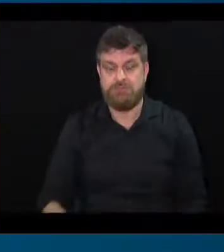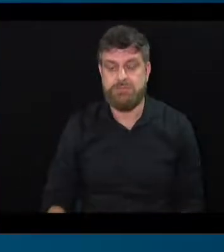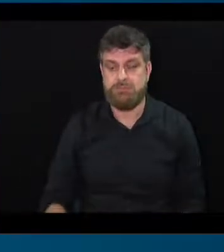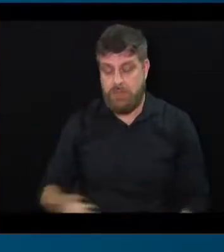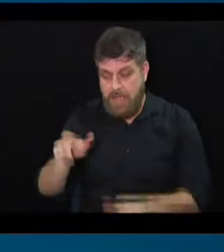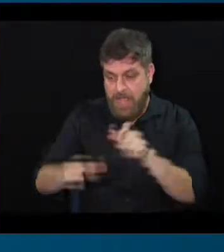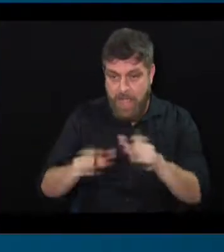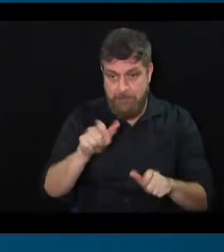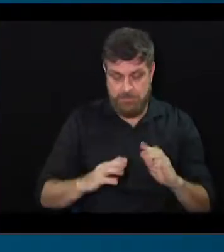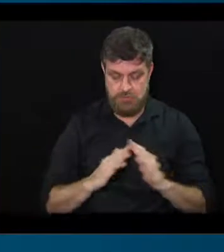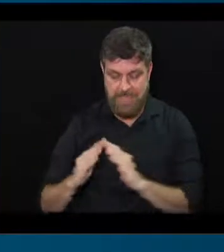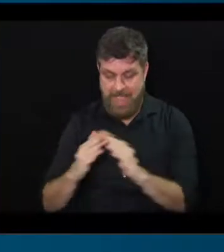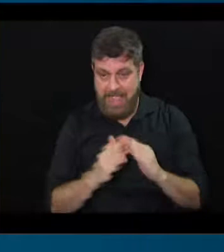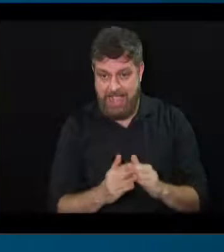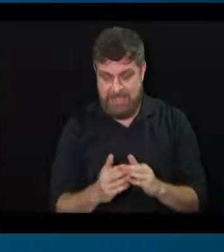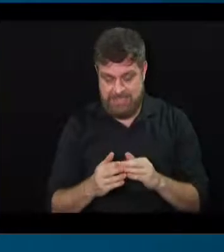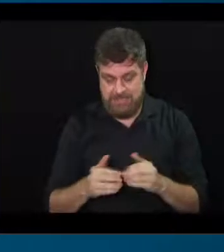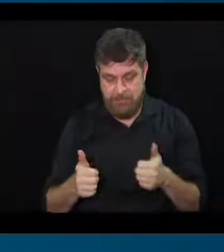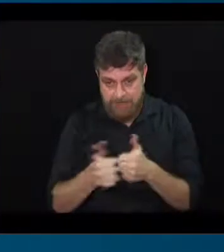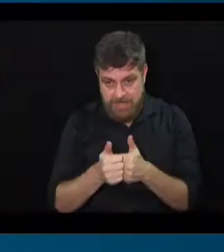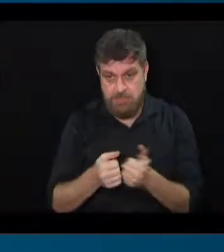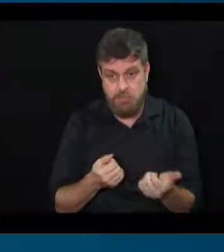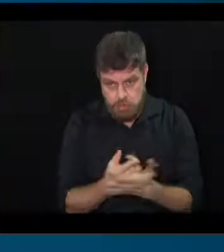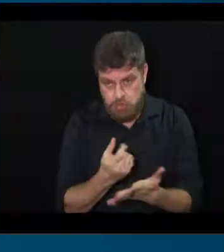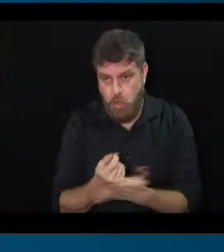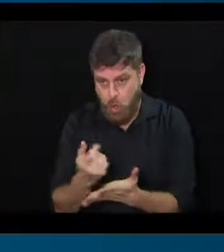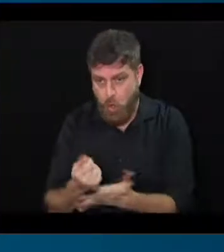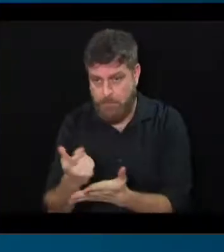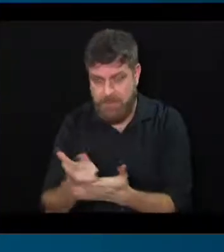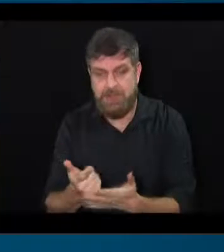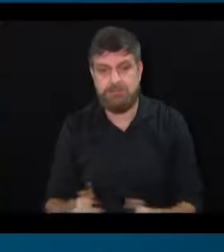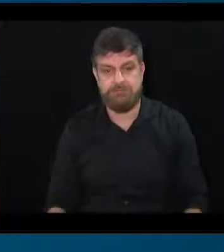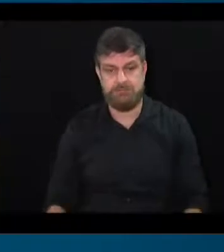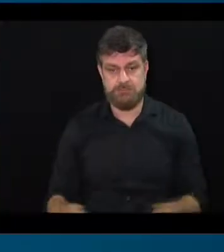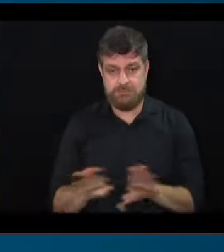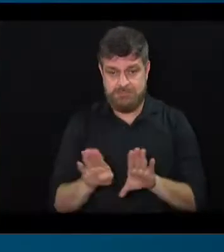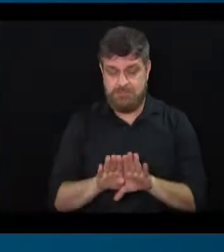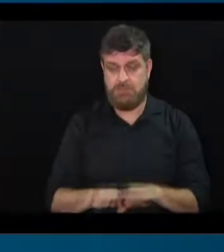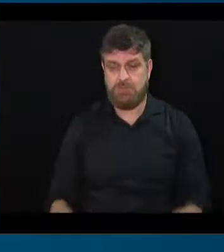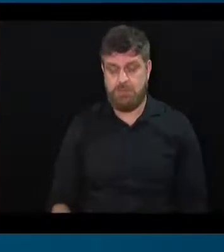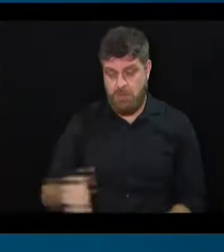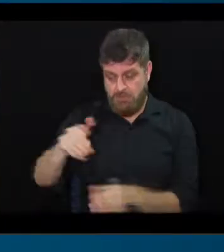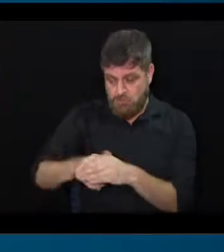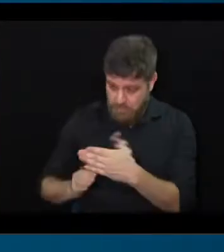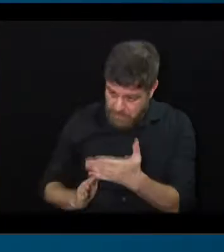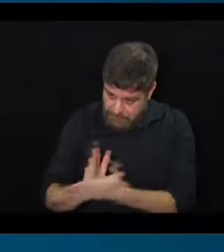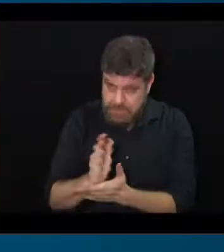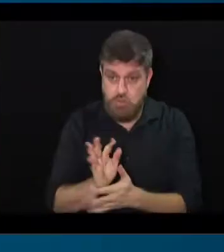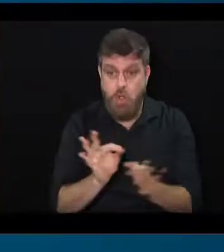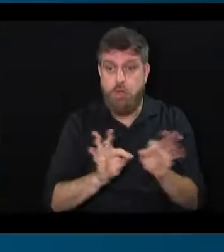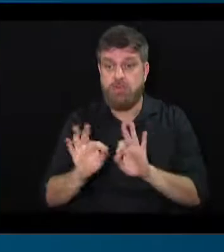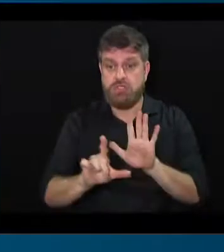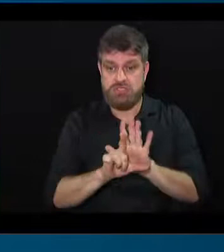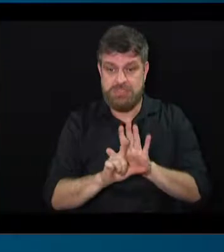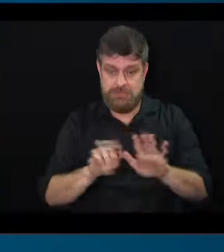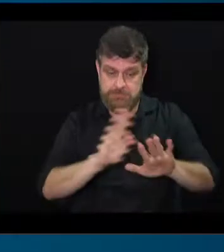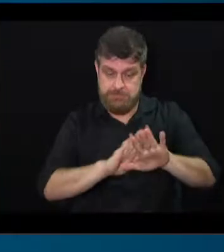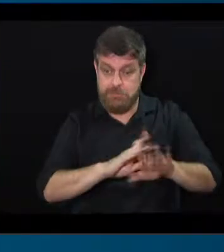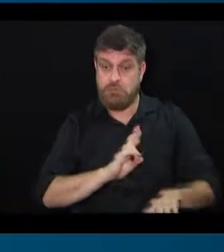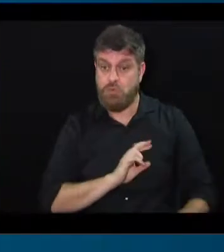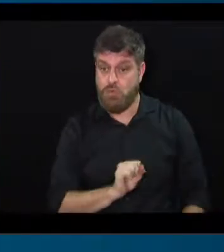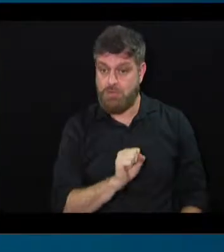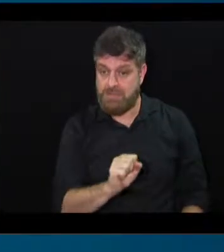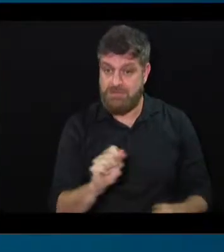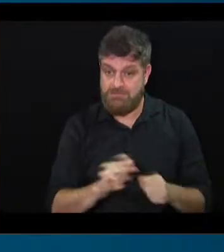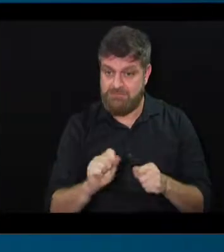de bens patrimoniais a área de terreno de propriedade municipal. Em turno único, foi aprovado o projeto de autoria do vereador Luiz Rossini,